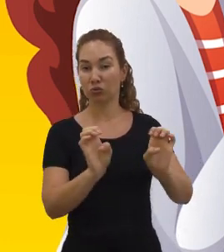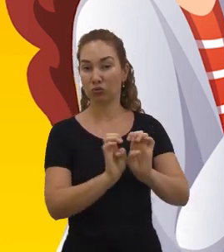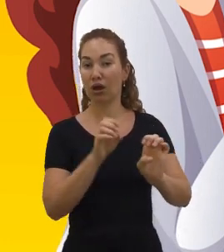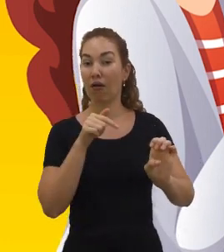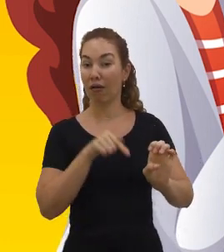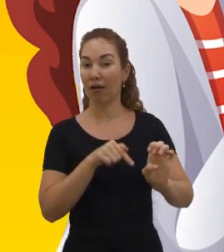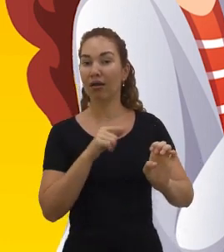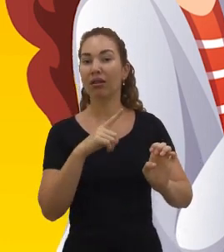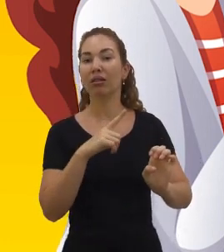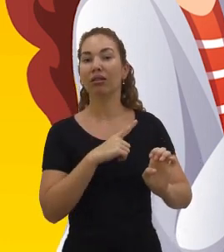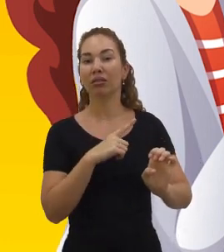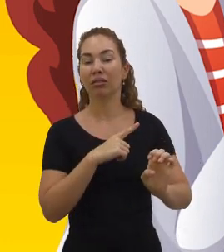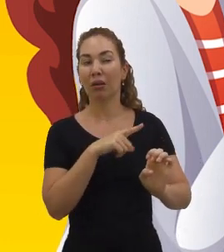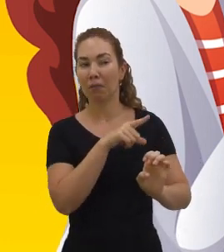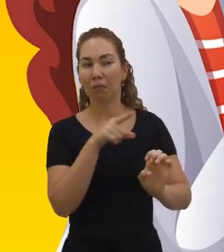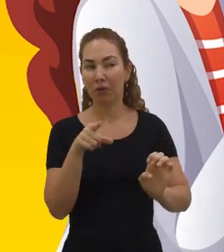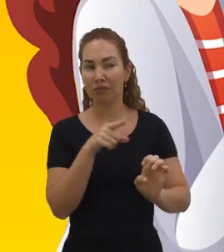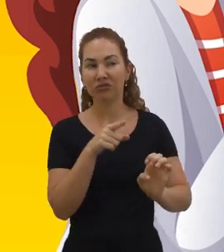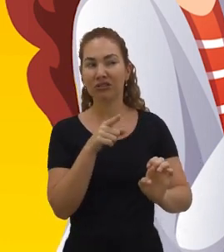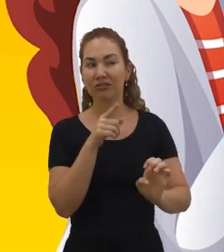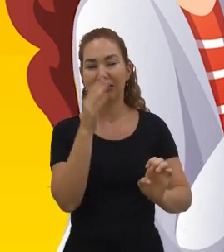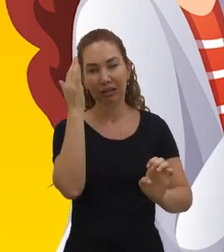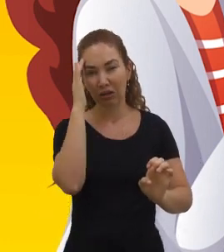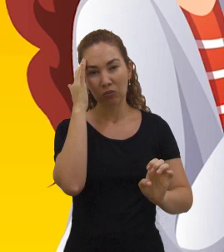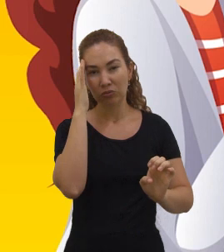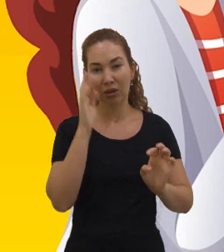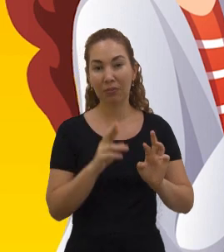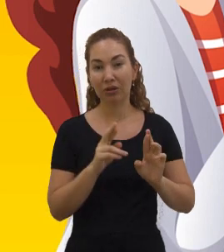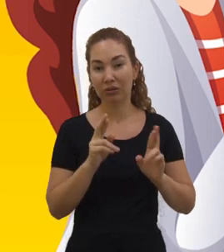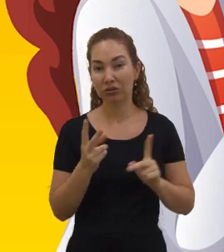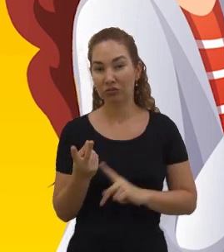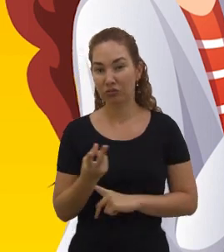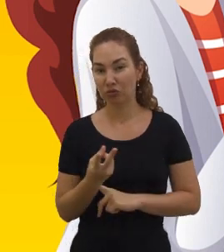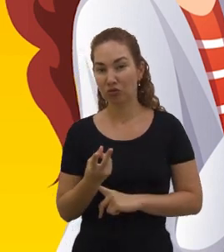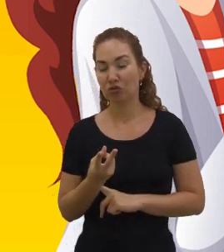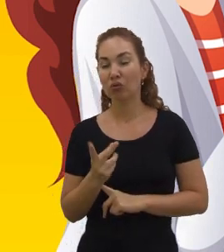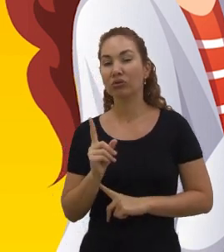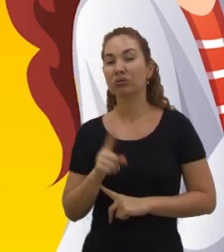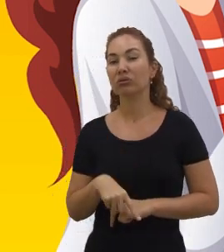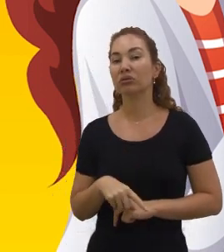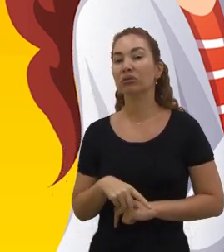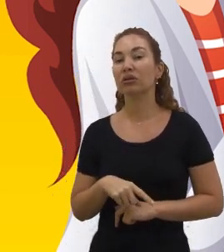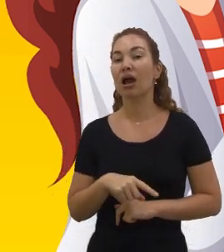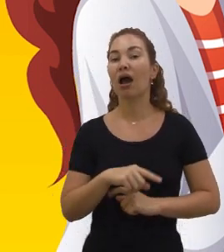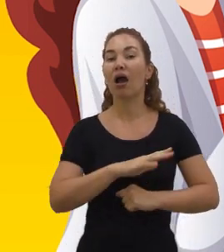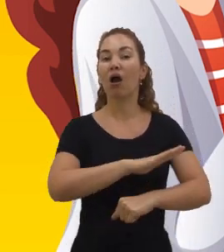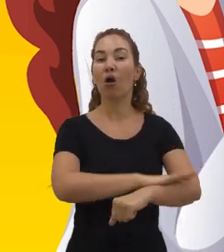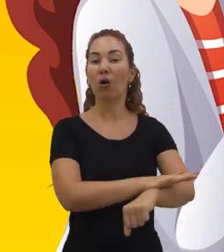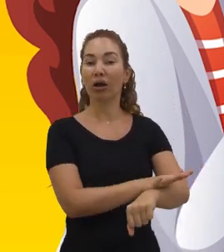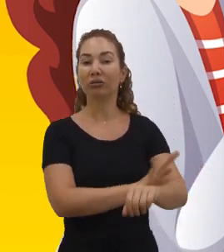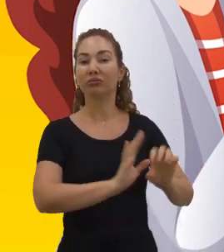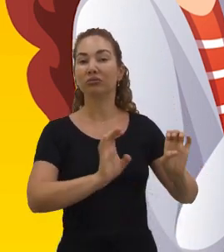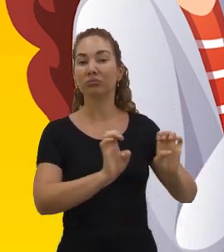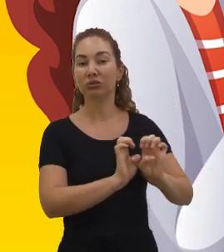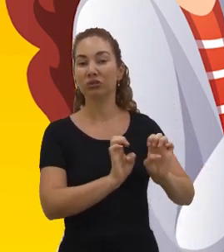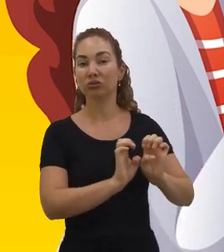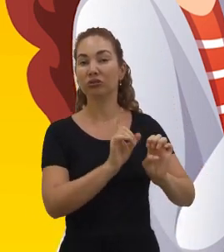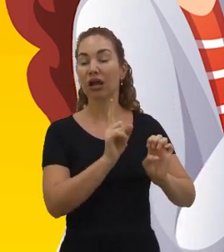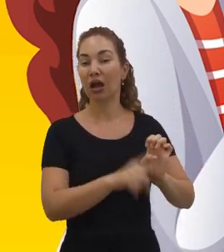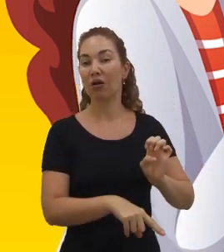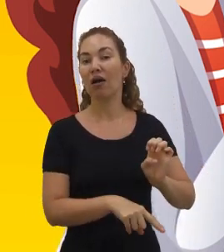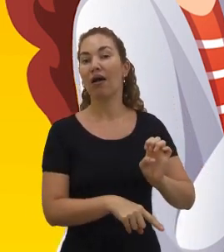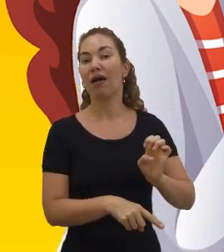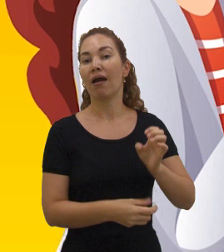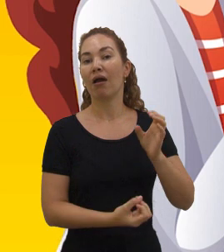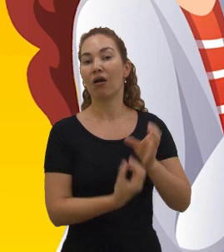racismo estrutural, para quem não sabe a diferença entre os dois, o racismo estrutural ele é a formalização